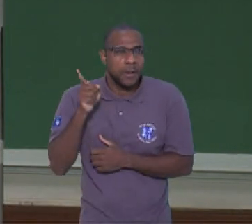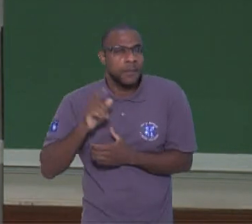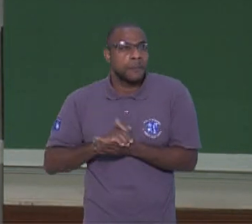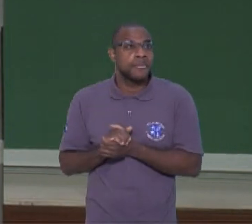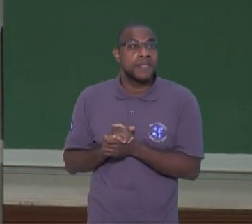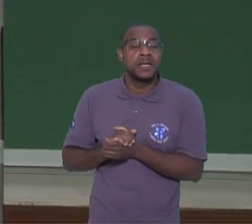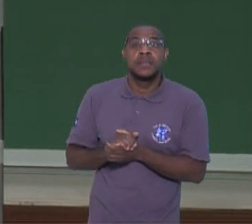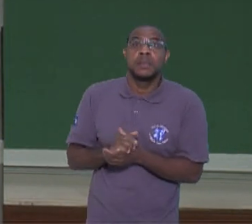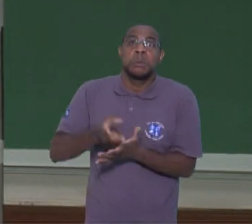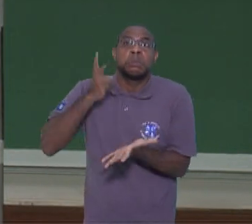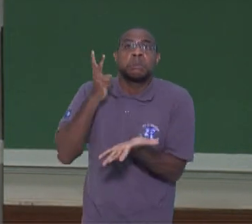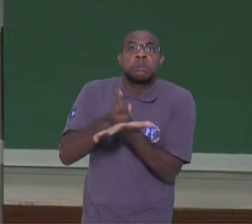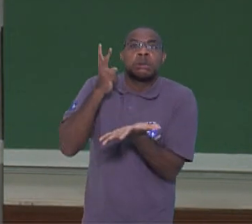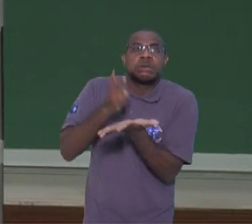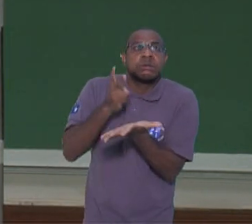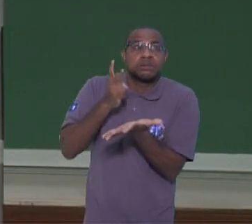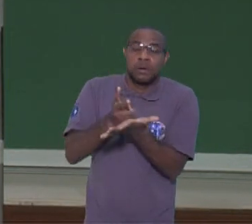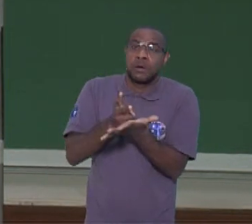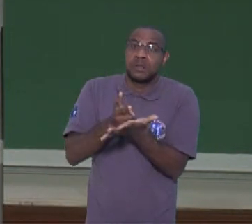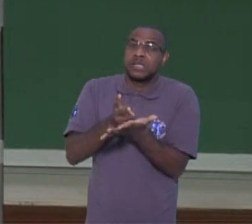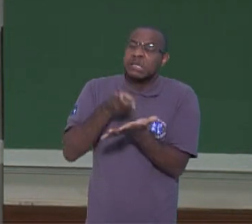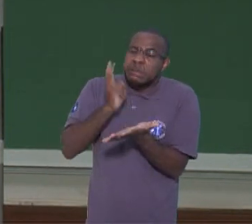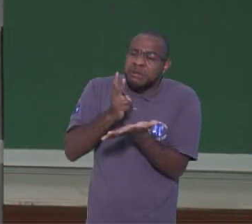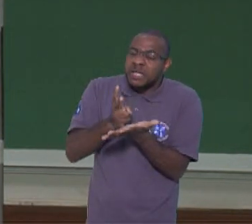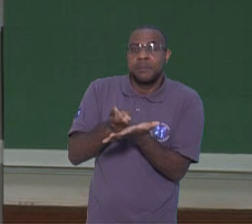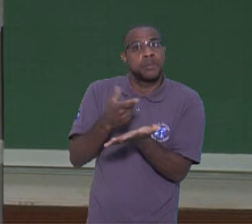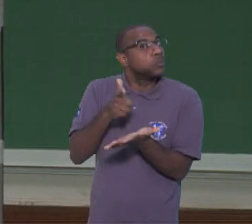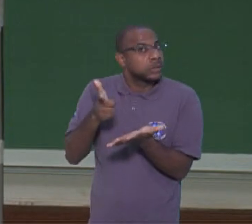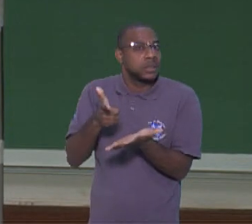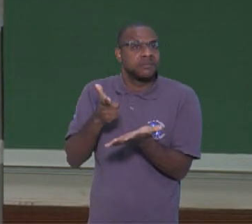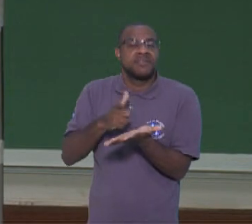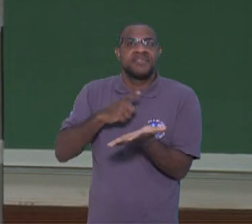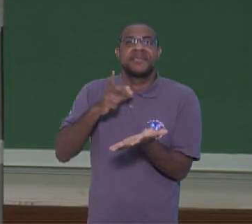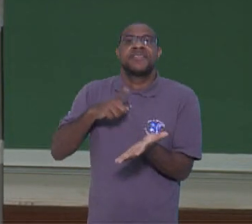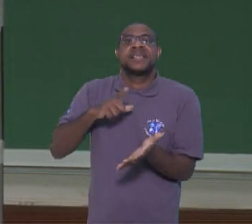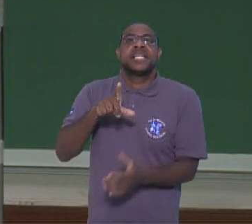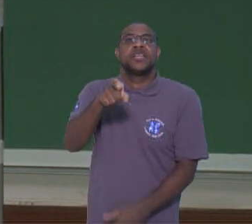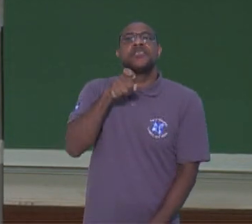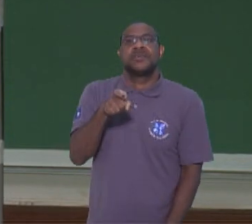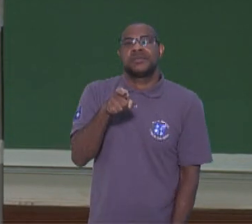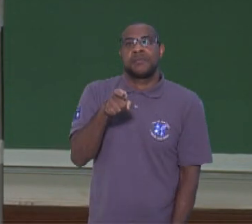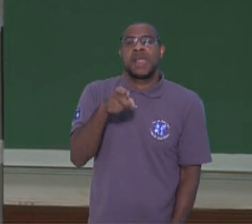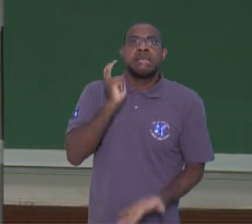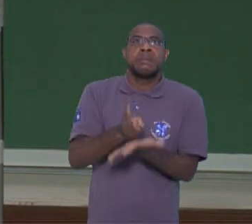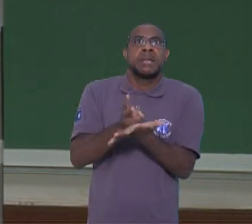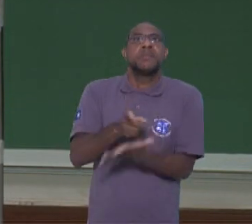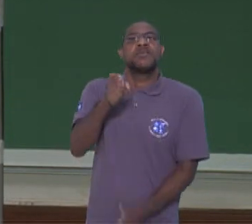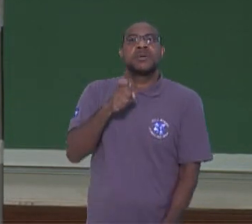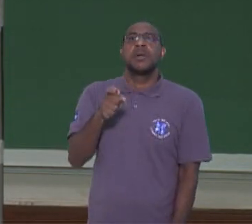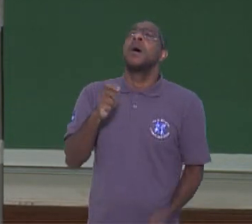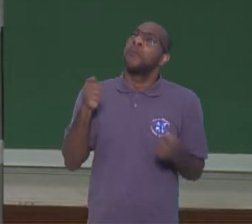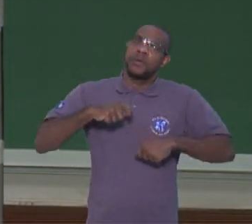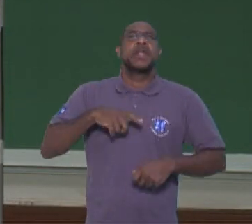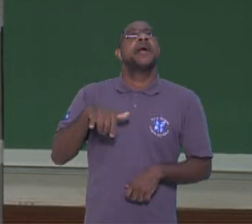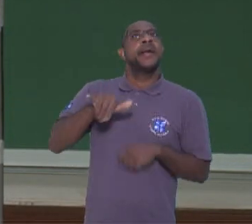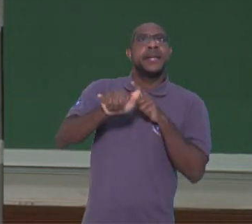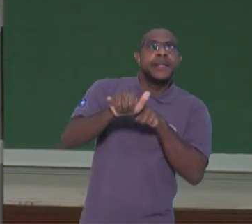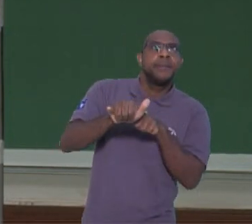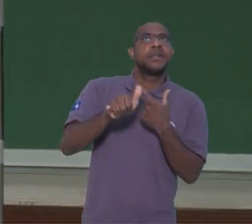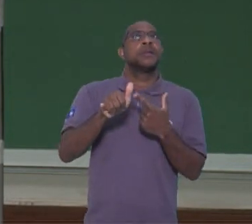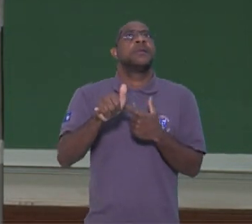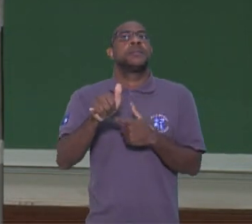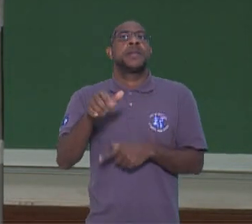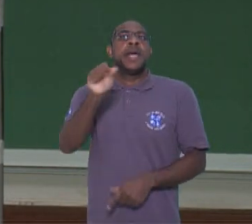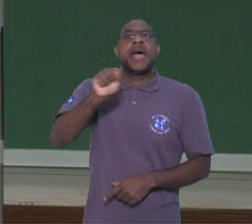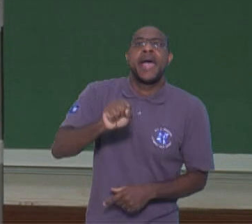Nem sempre uma equação de segundo grau sempre vai ter a variável X. Ela pode ter Y, ela pode ter T,